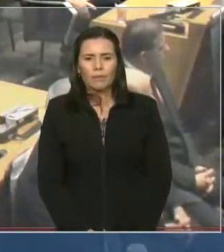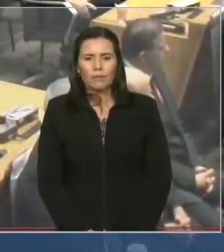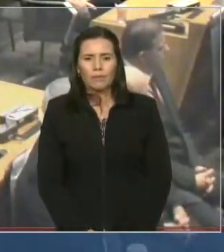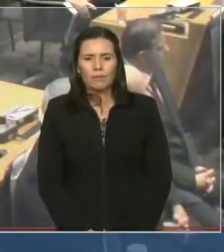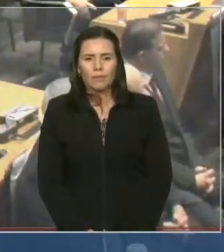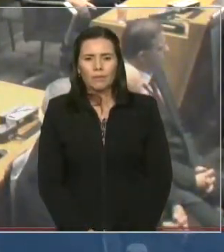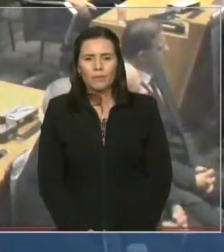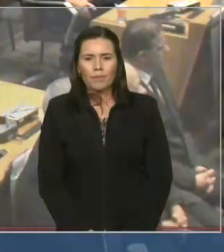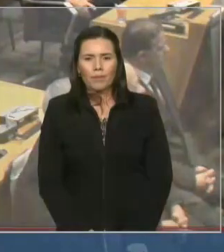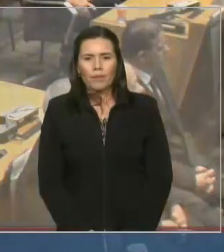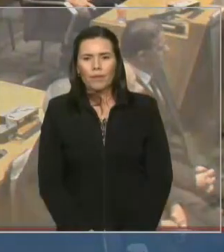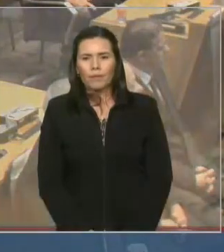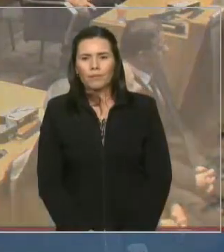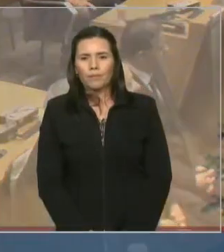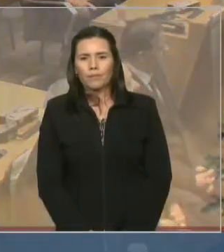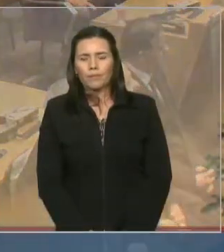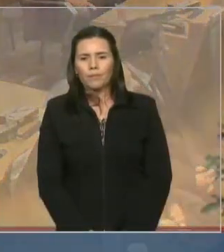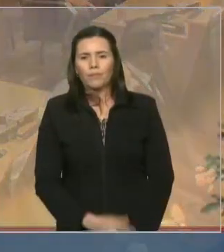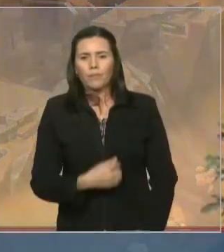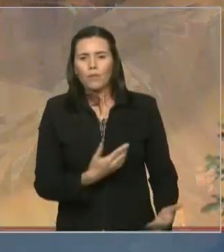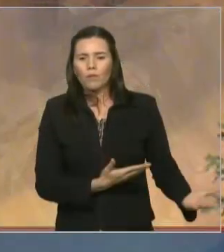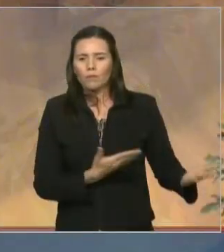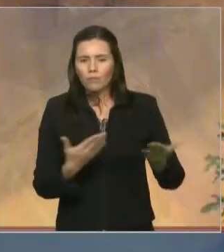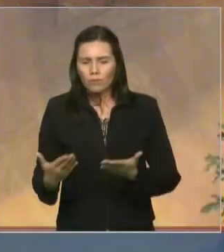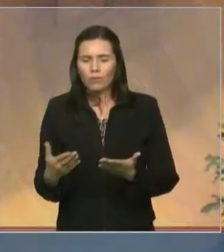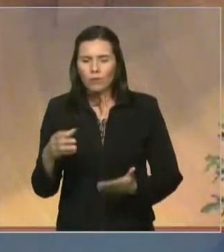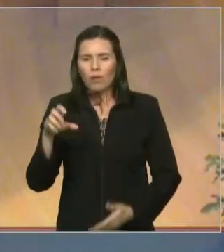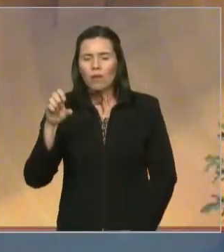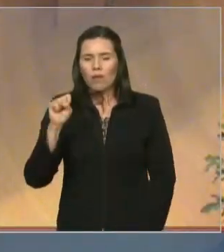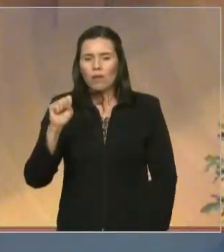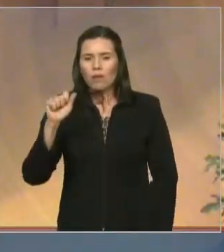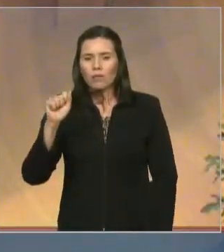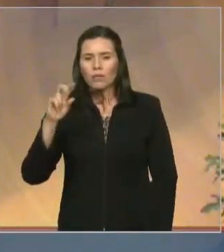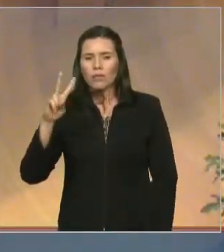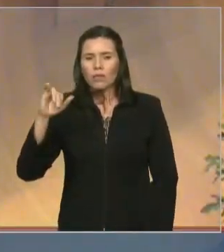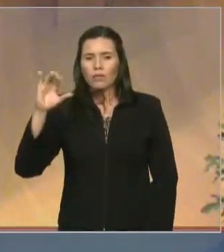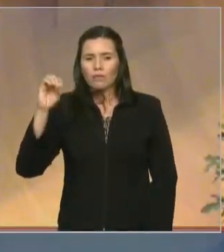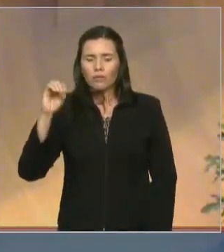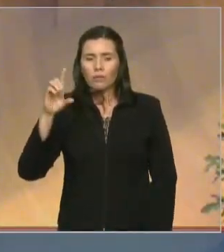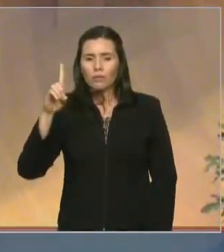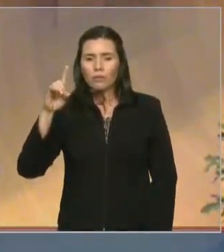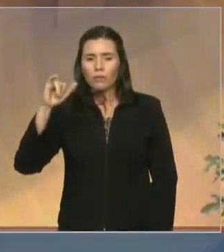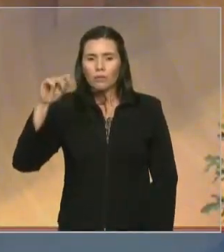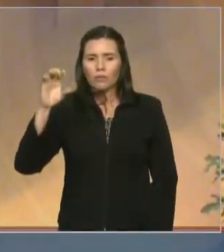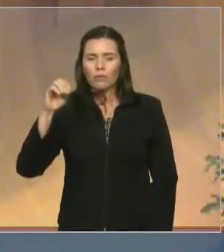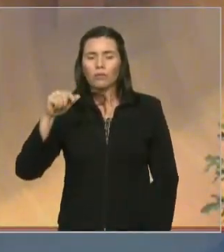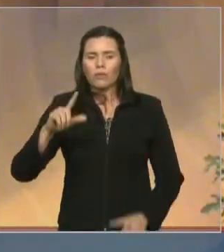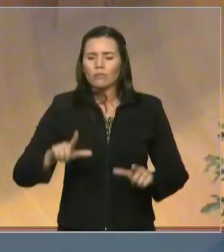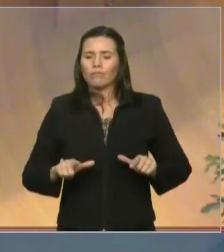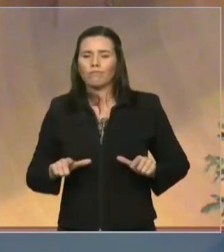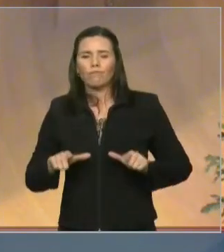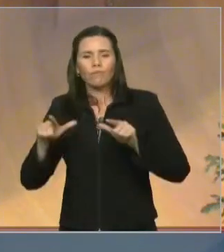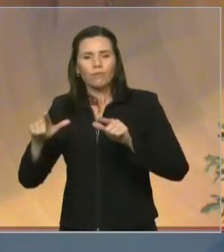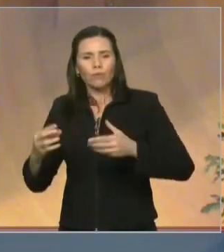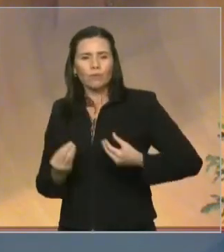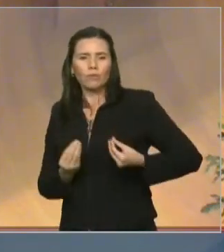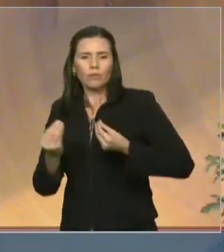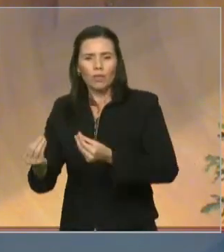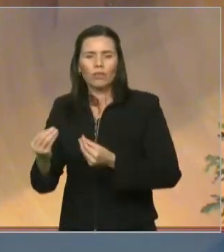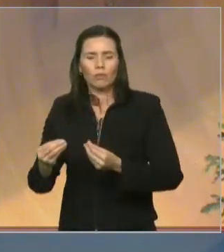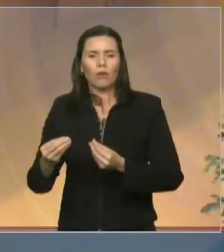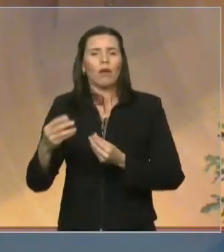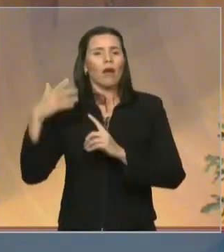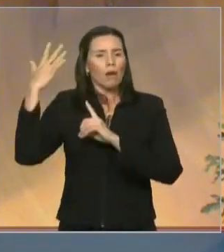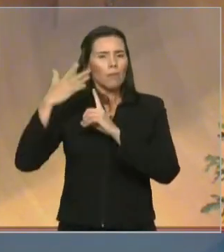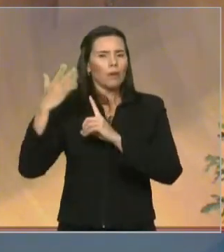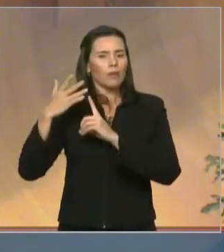Convido o doutor Sávio Dino para que receba o certificado em razão da palestra que acabou de ministrar.